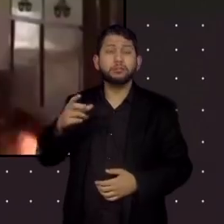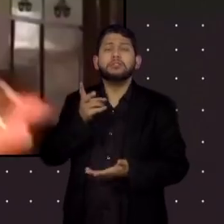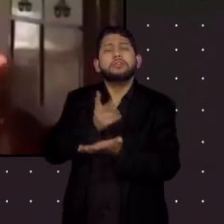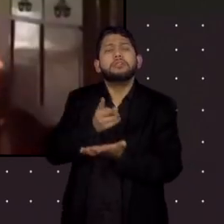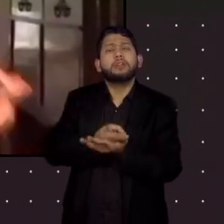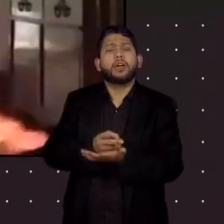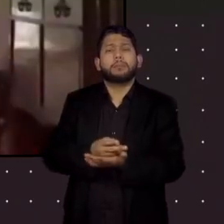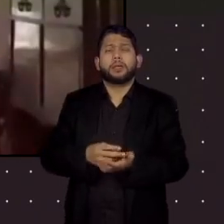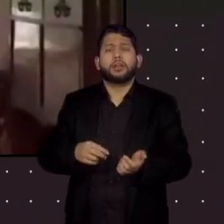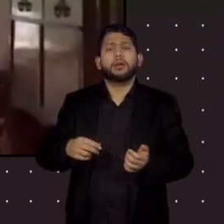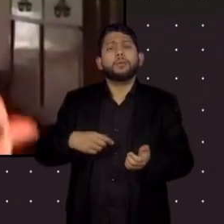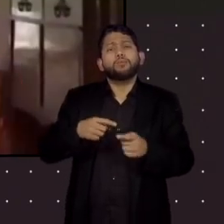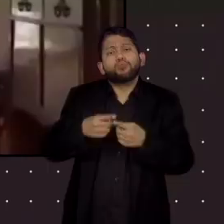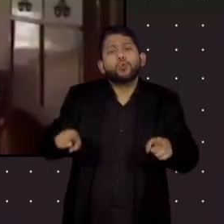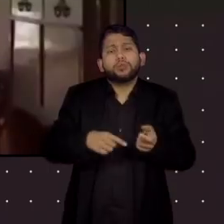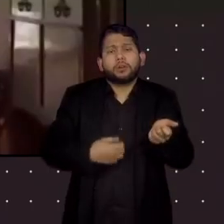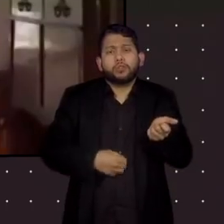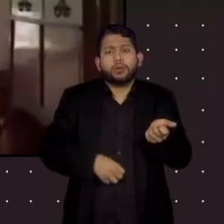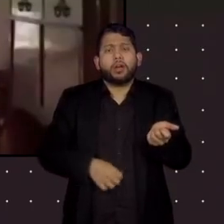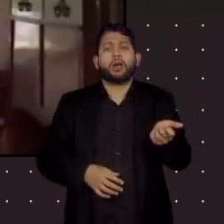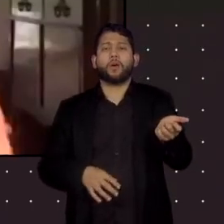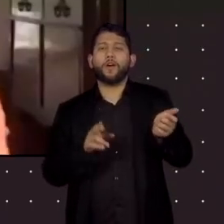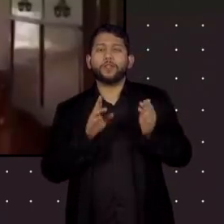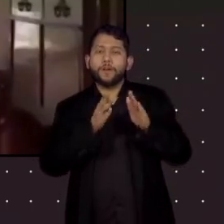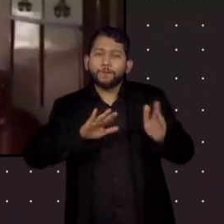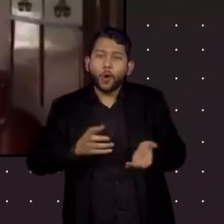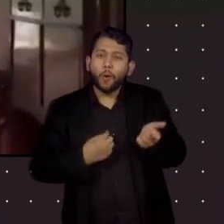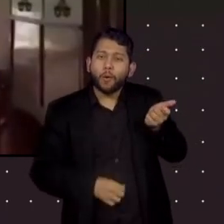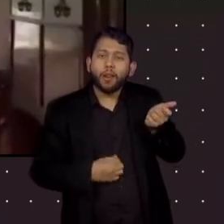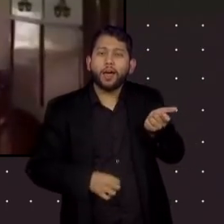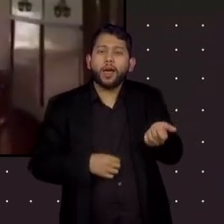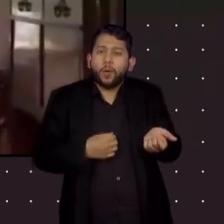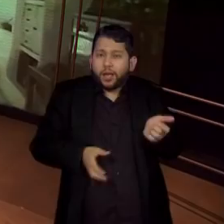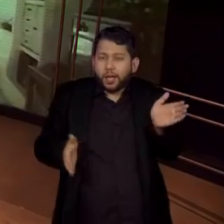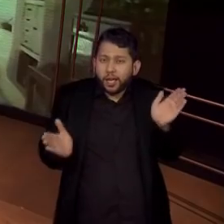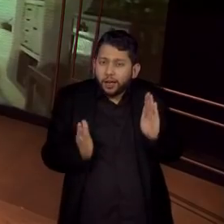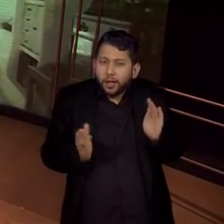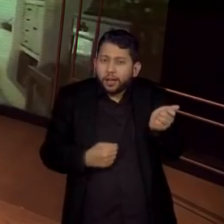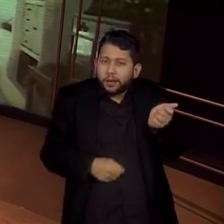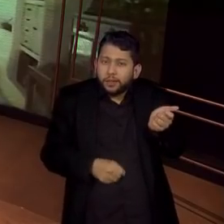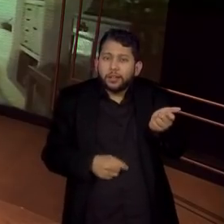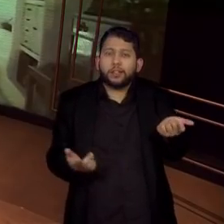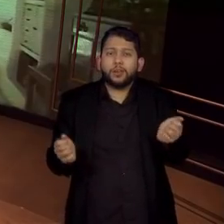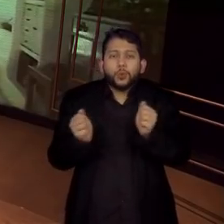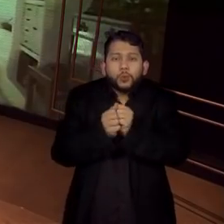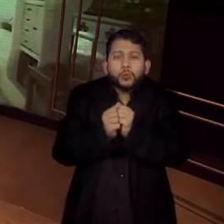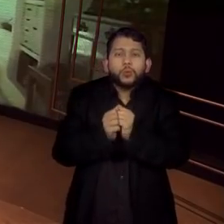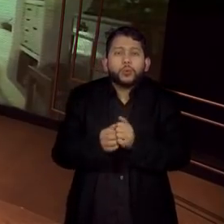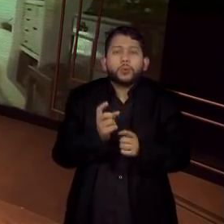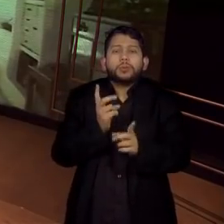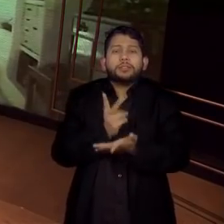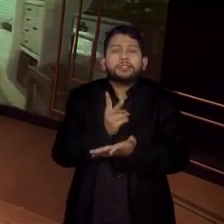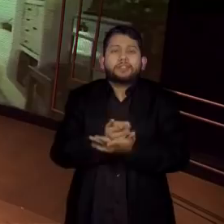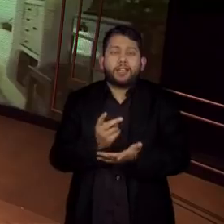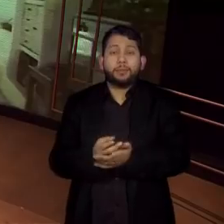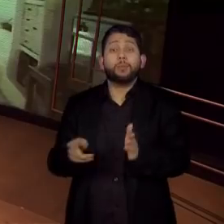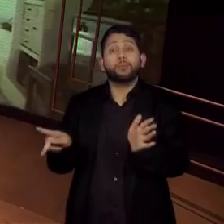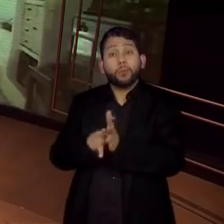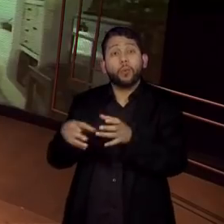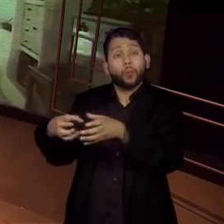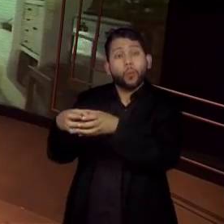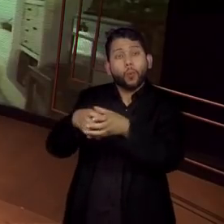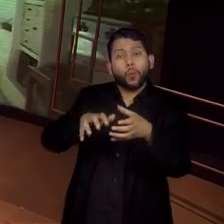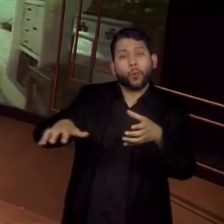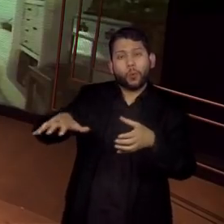com violão, com cavaquinho, com acordeon, né? Eram os conjuntos regionais daquela